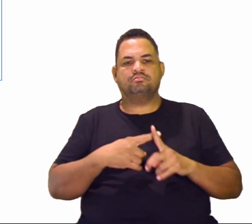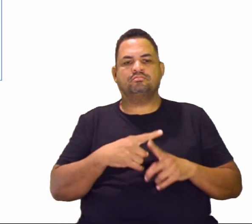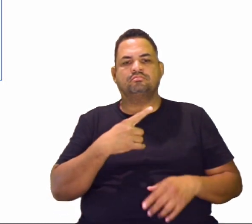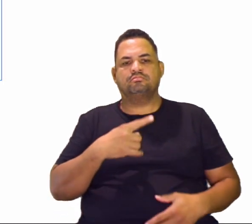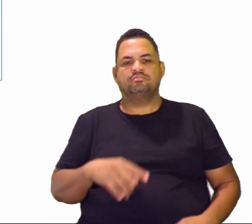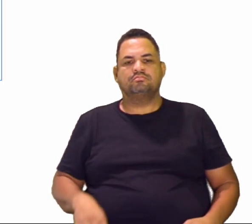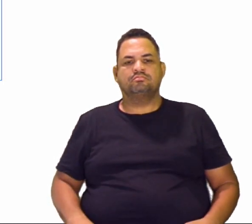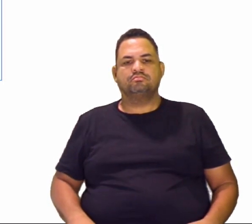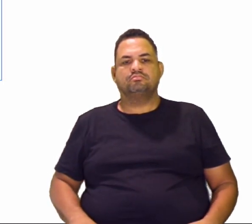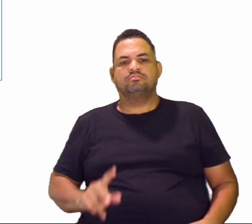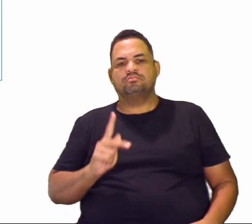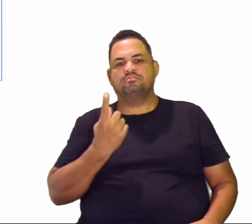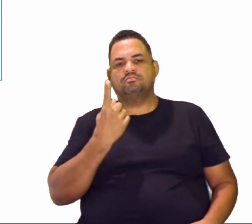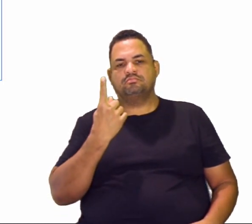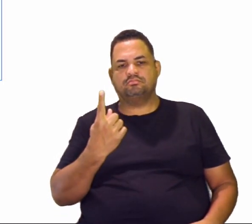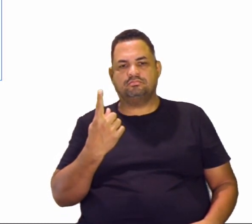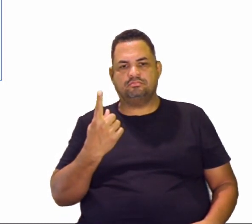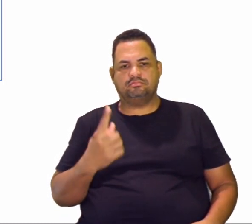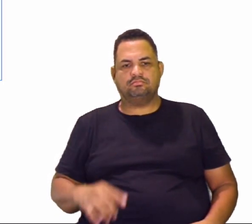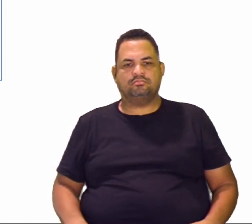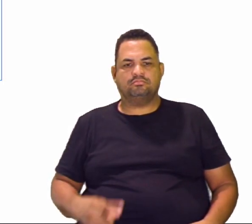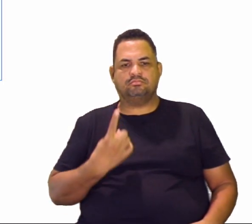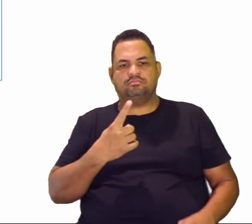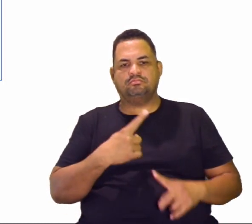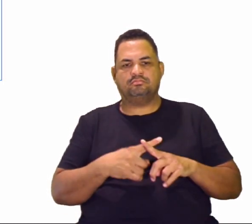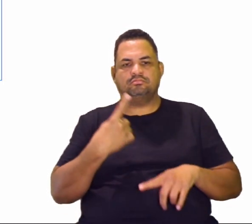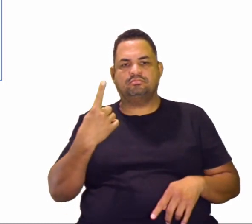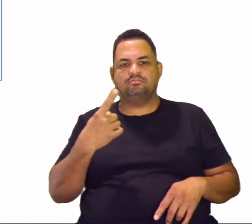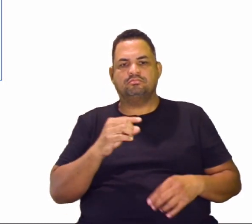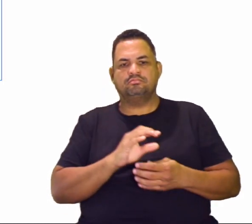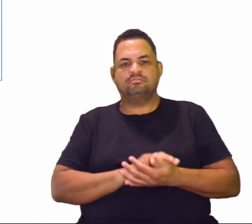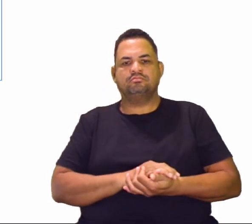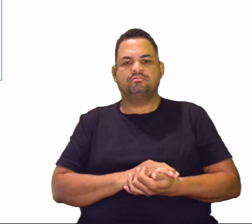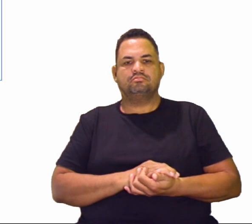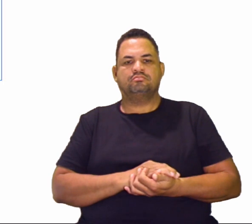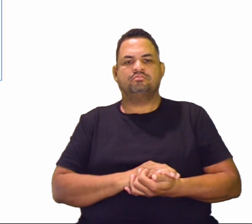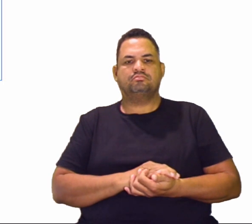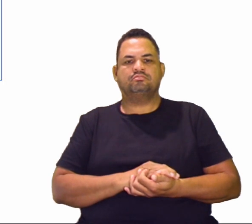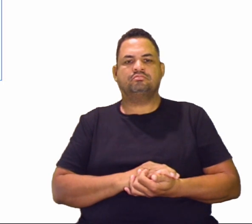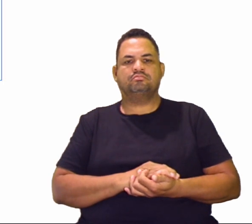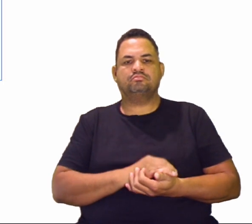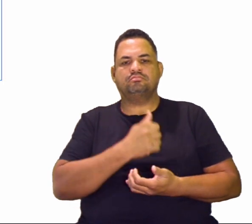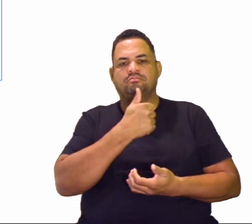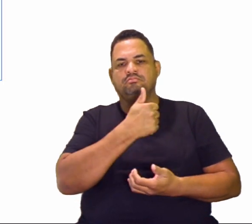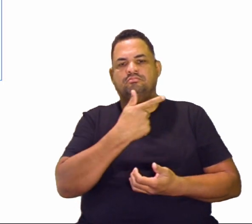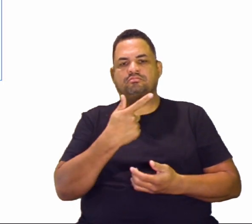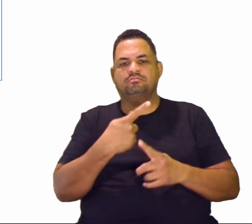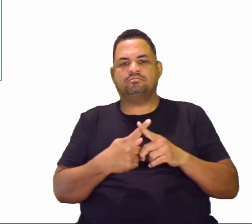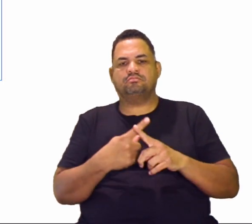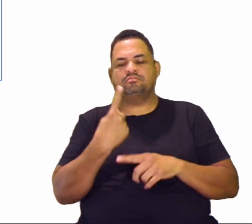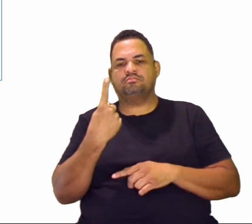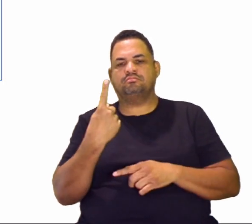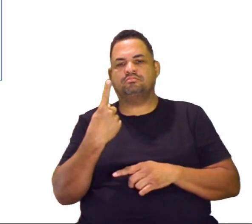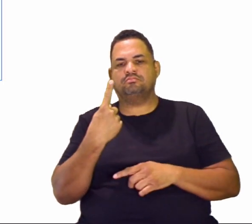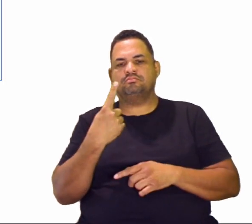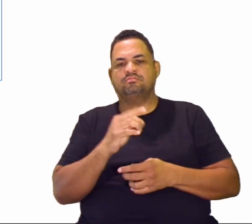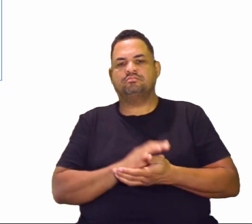Mais hidrogênio apenas 1, 1 vezes 1 é 1. 12 vezes